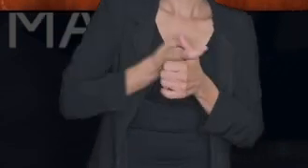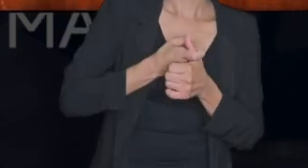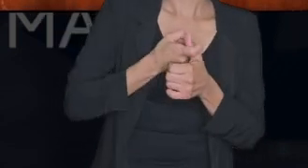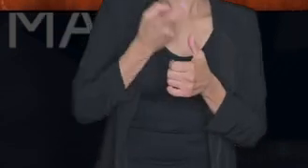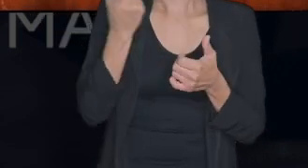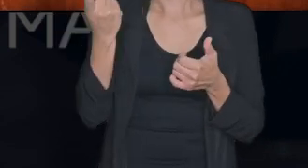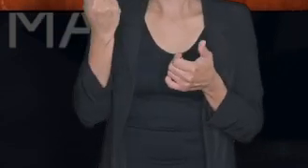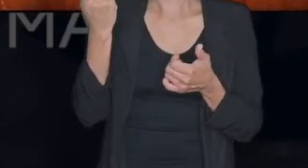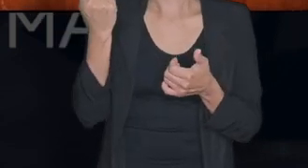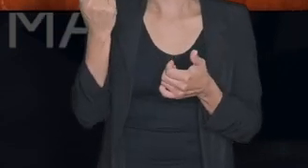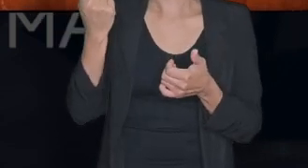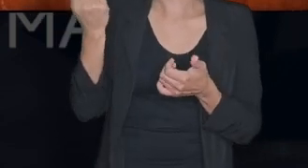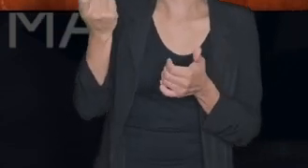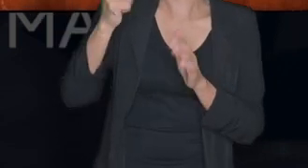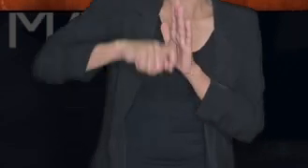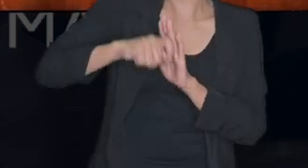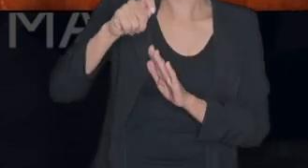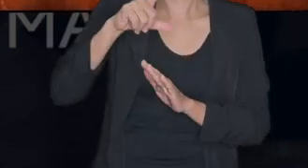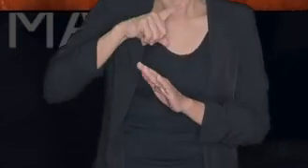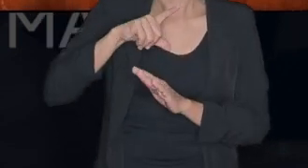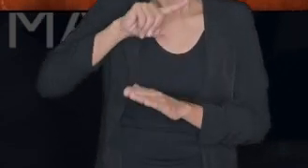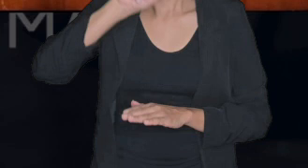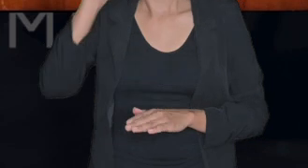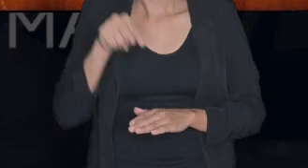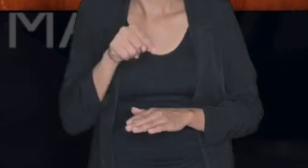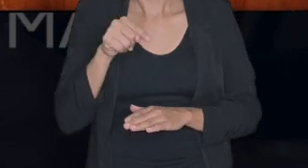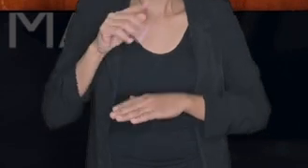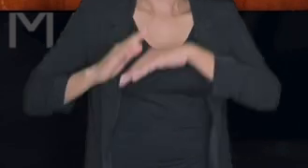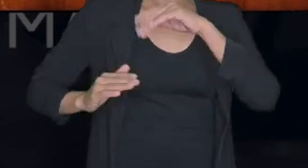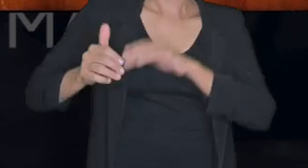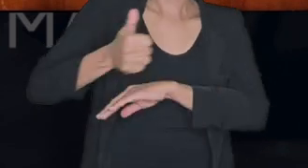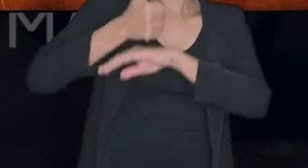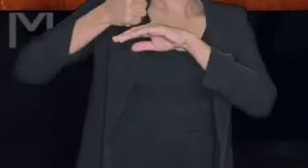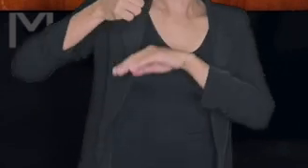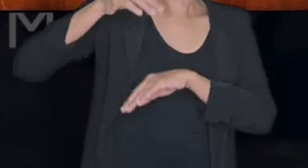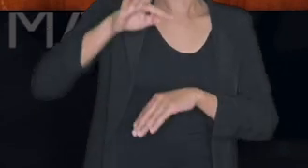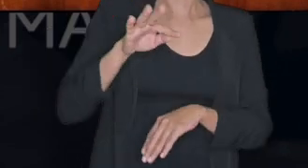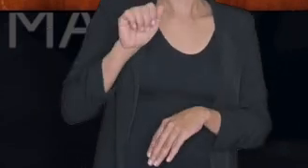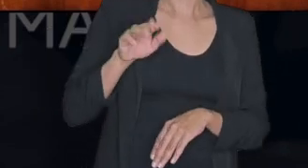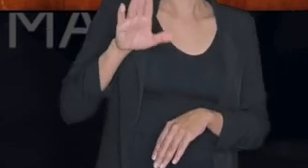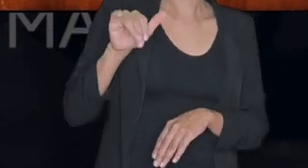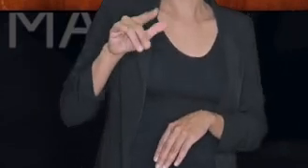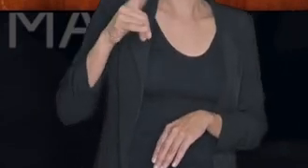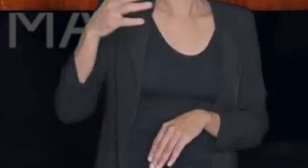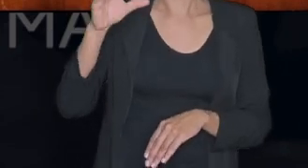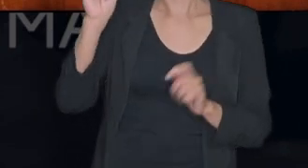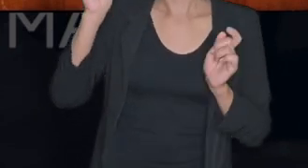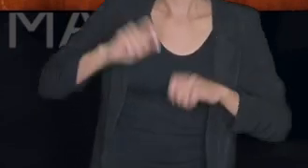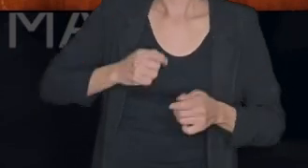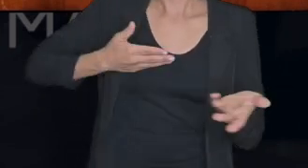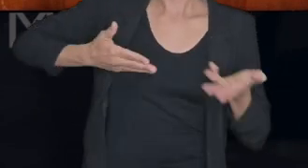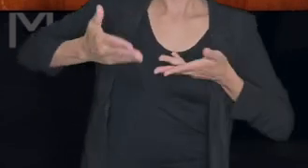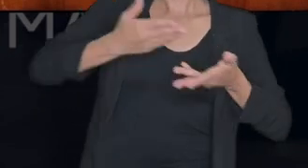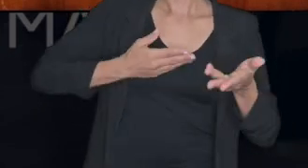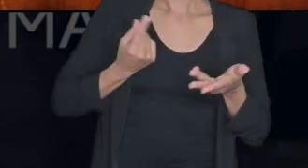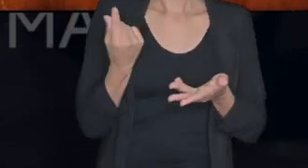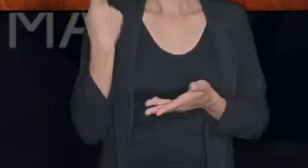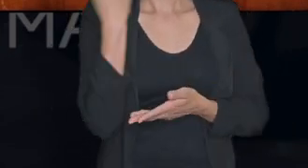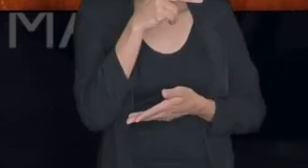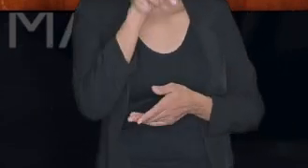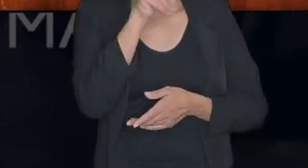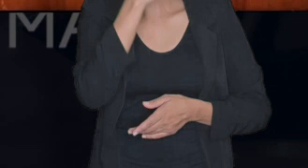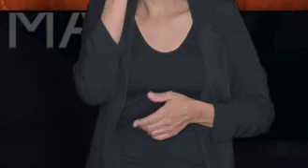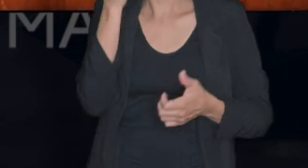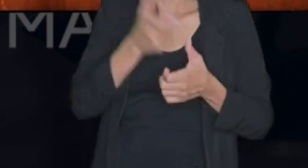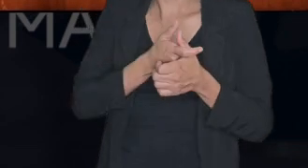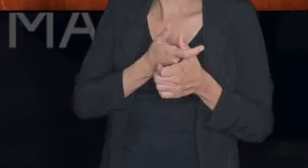que o tabelião ele pode partilhar o patrimônio do devedor? Vou ser bem sincero, parece que